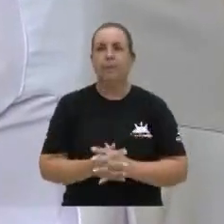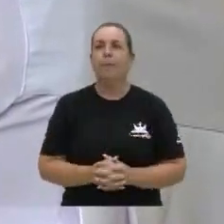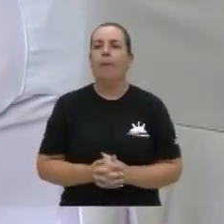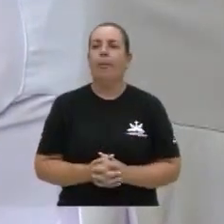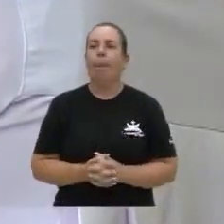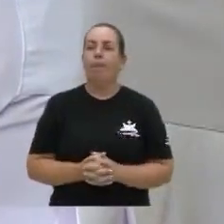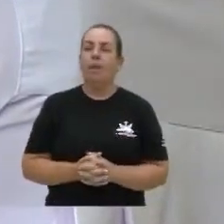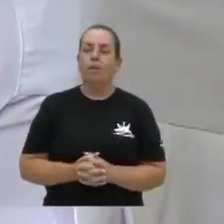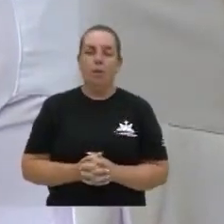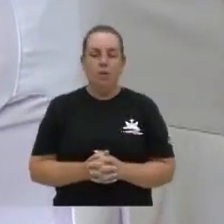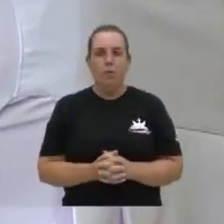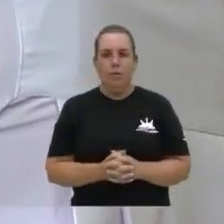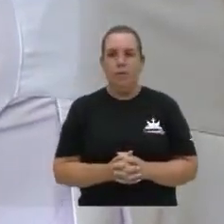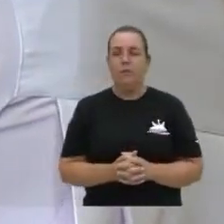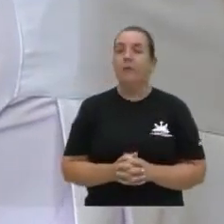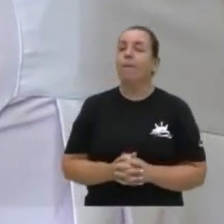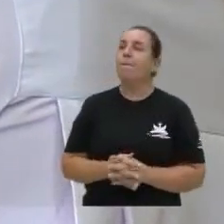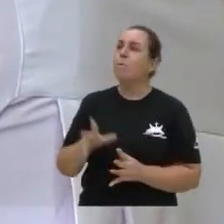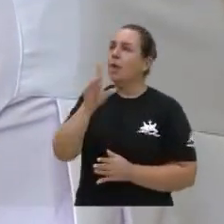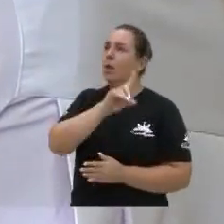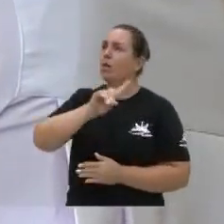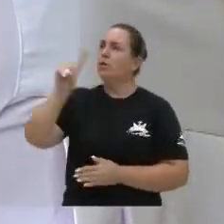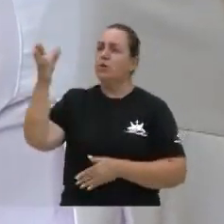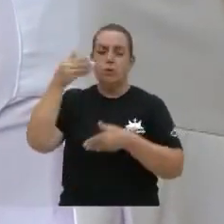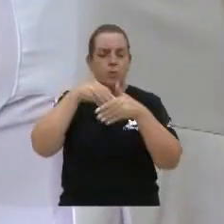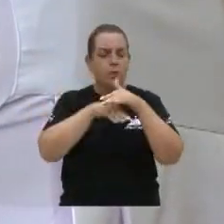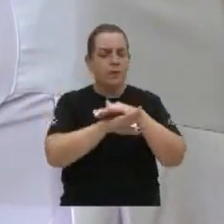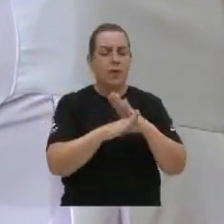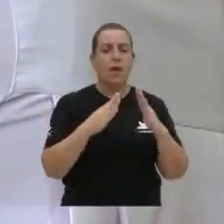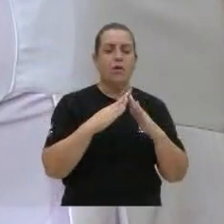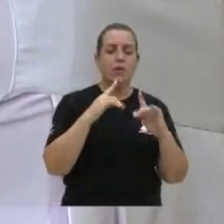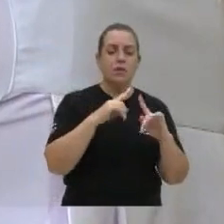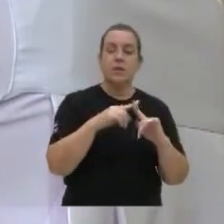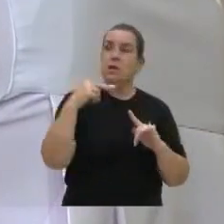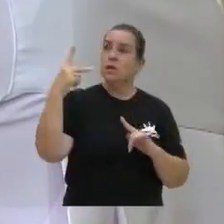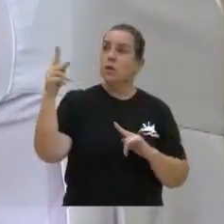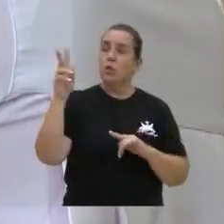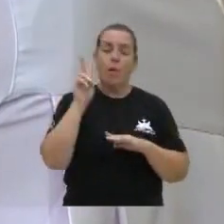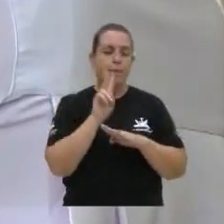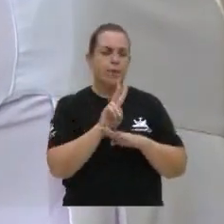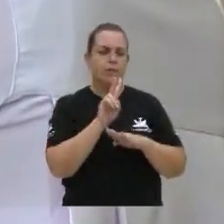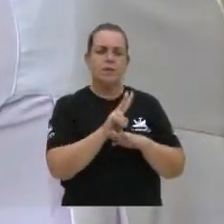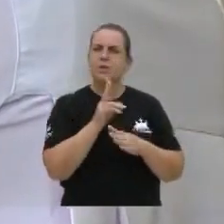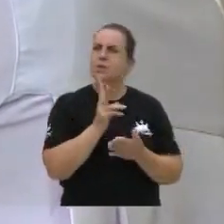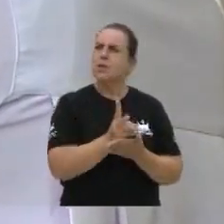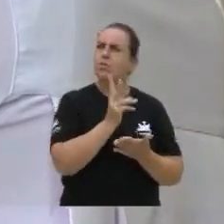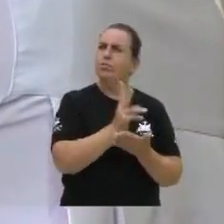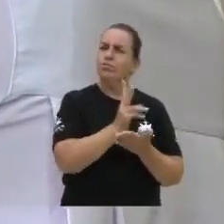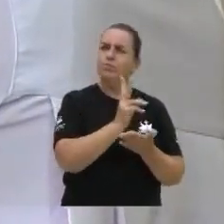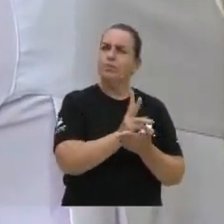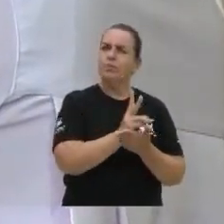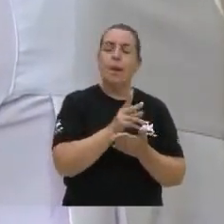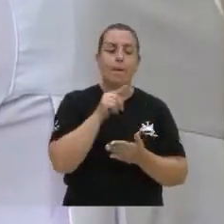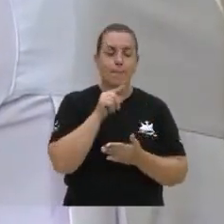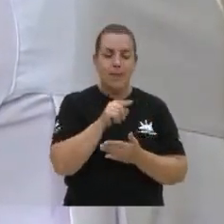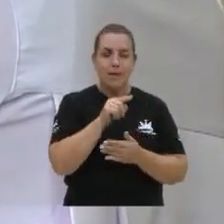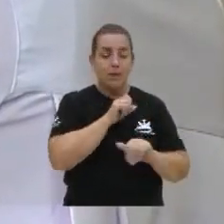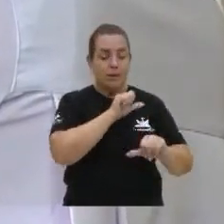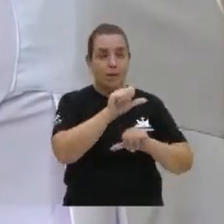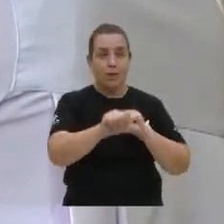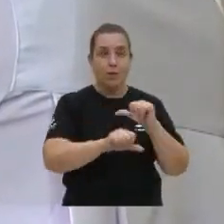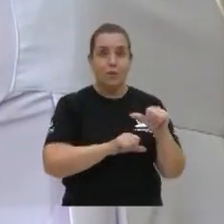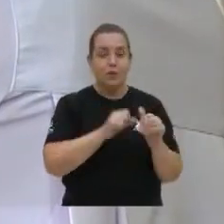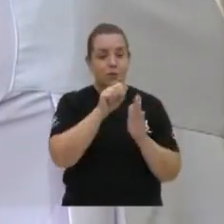Oremos. Guardai, ó Deus, a vossa igreja sob a vossa constante proteção, para que, renovados